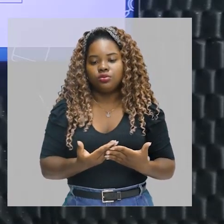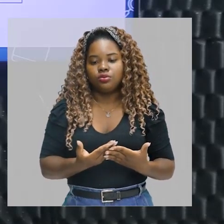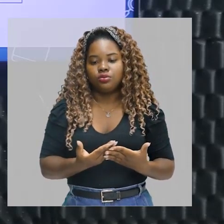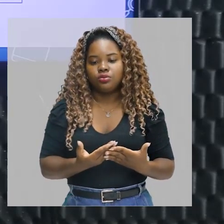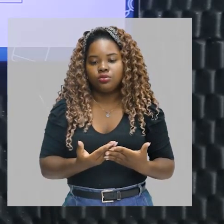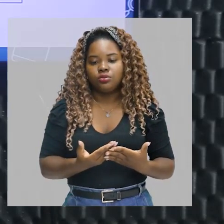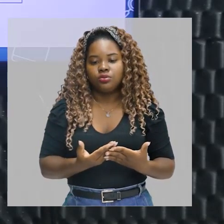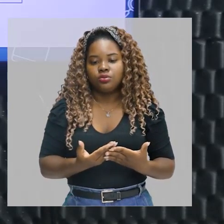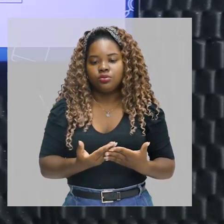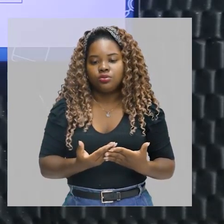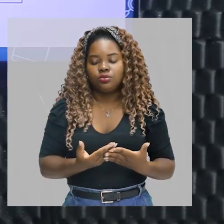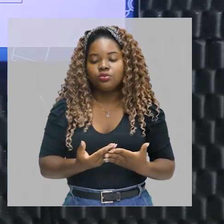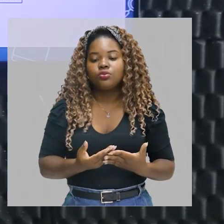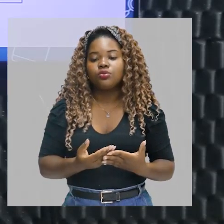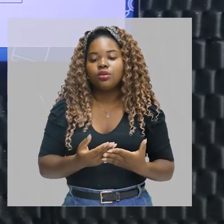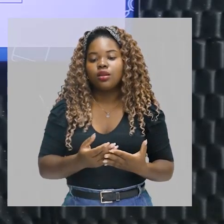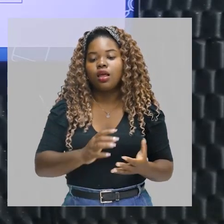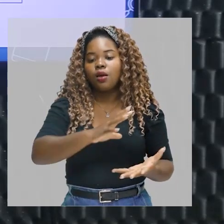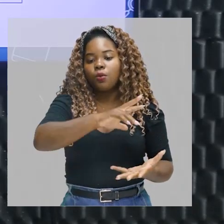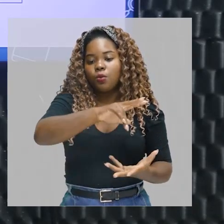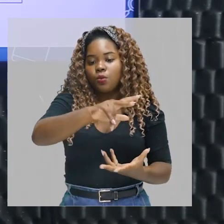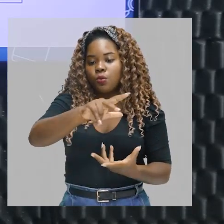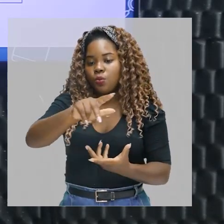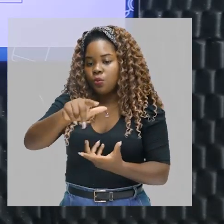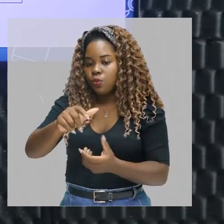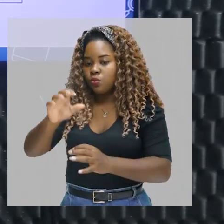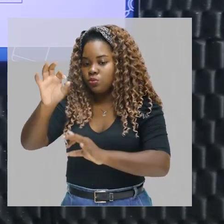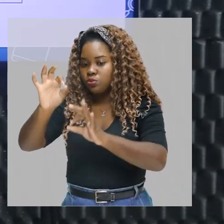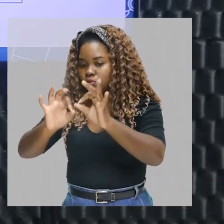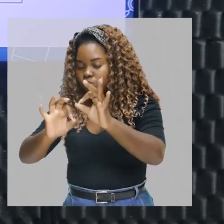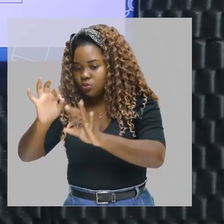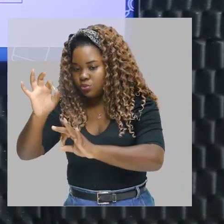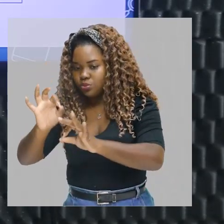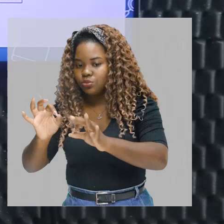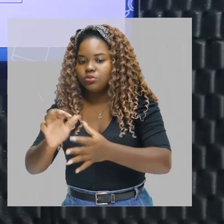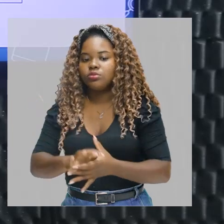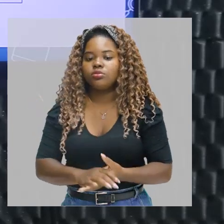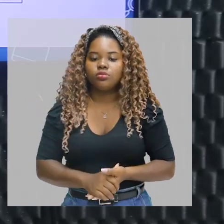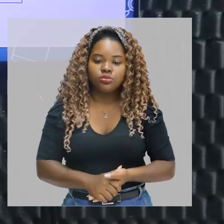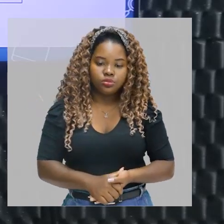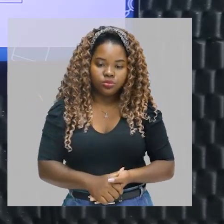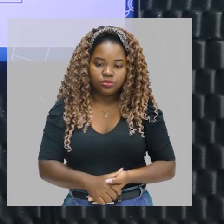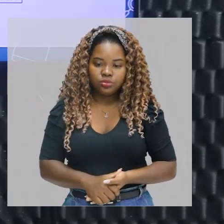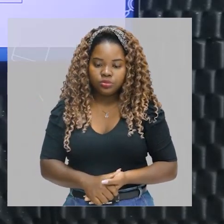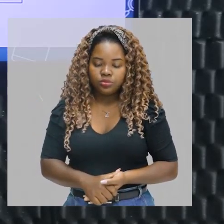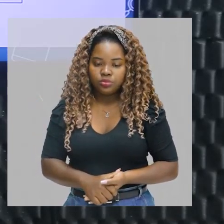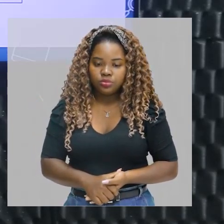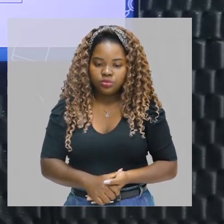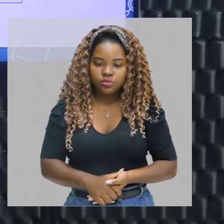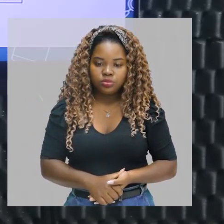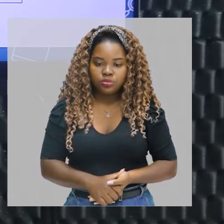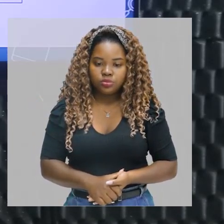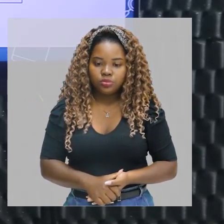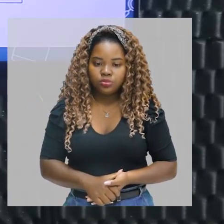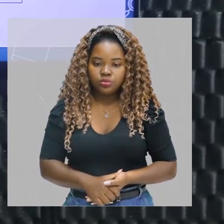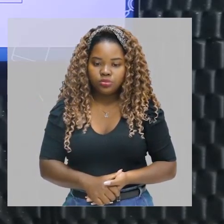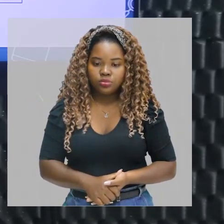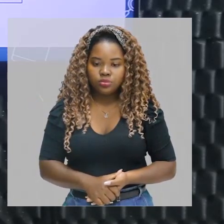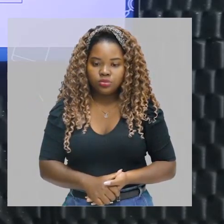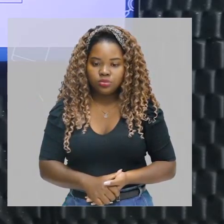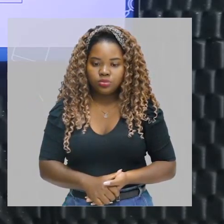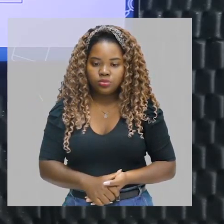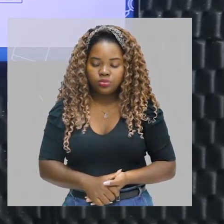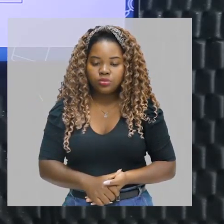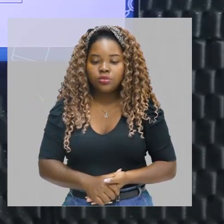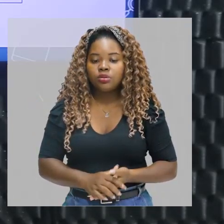aqui, a gente pode interpretar, né, é, da seguinte forma, né, dizer do que é feito